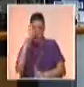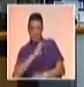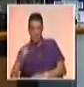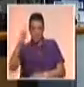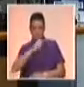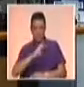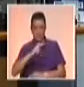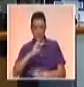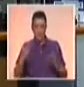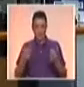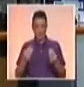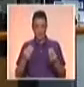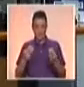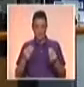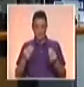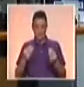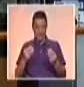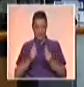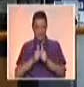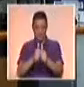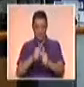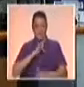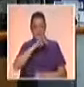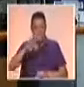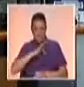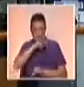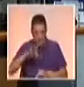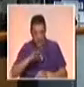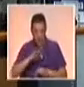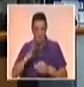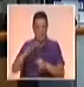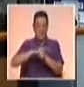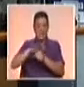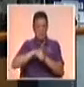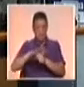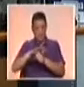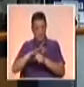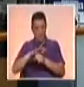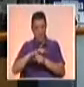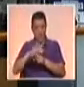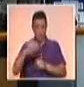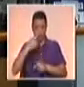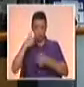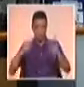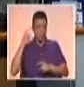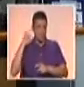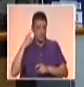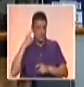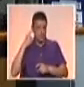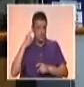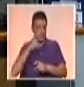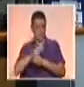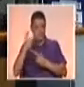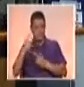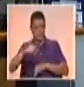emissões na sala, ou seja, na companhia dos seus familiares, na situação que as pessoas ouvintes e normovisuais,